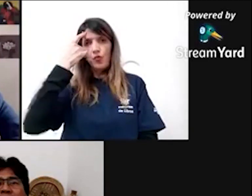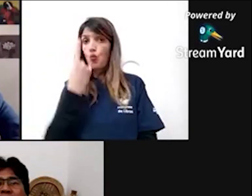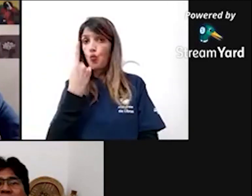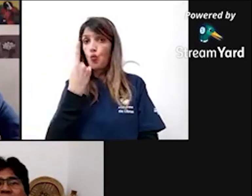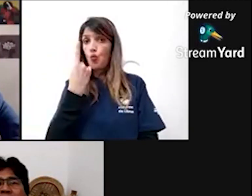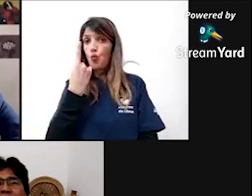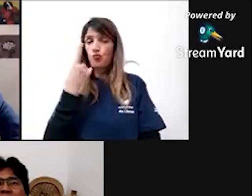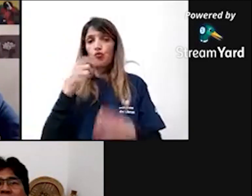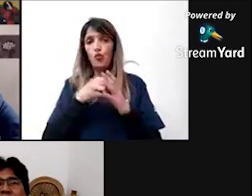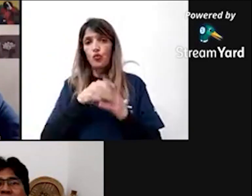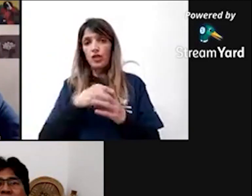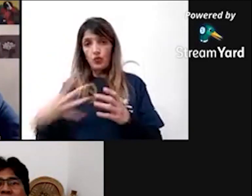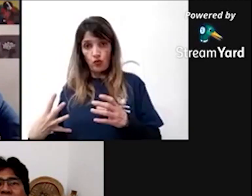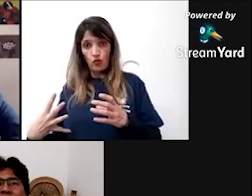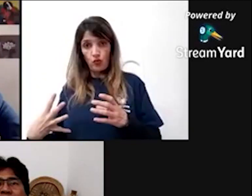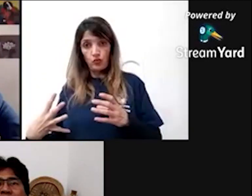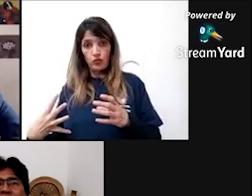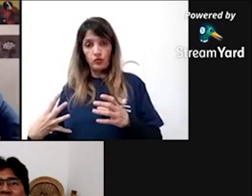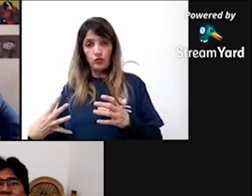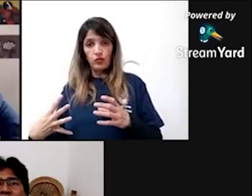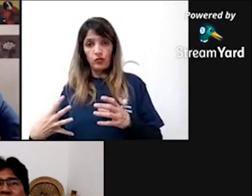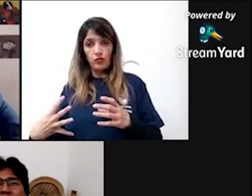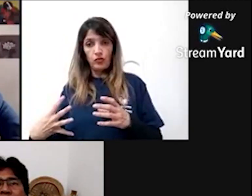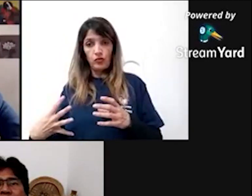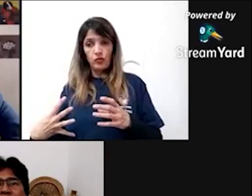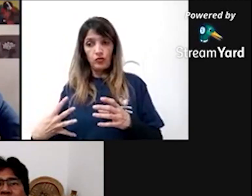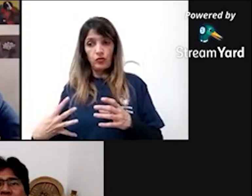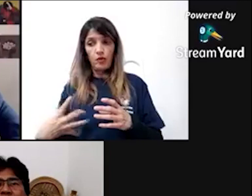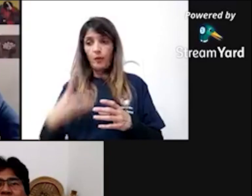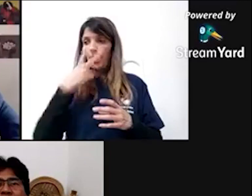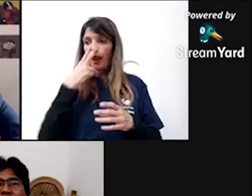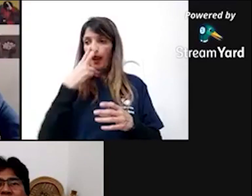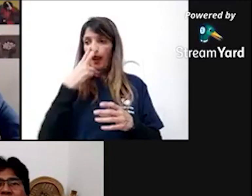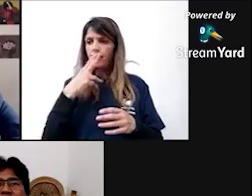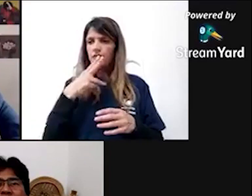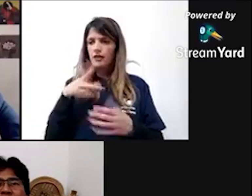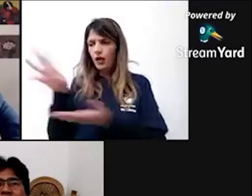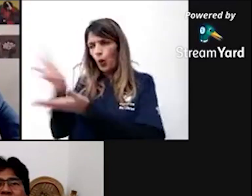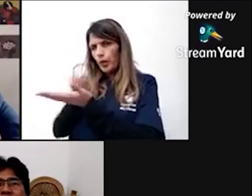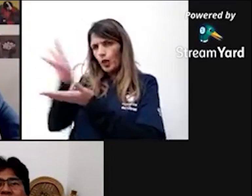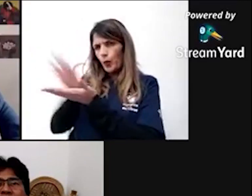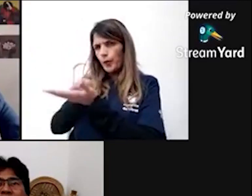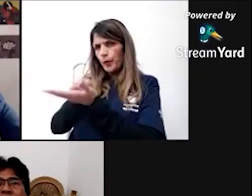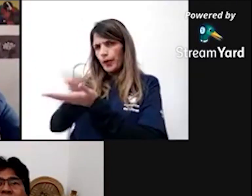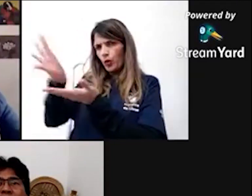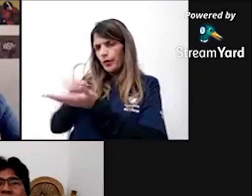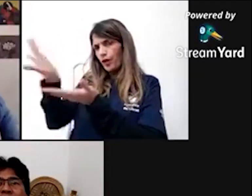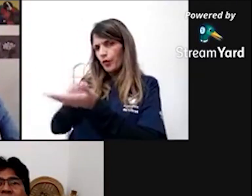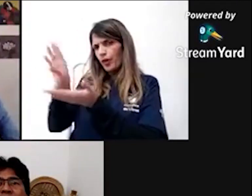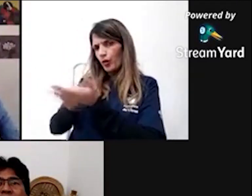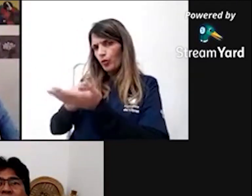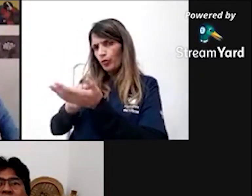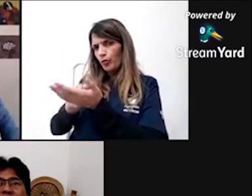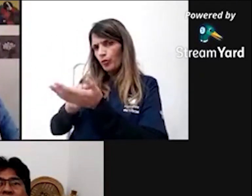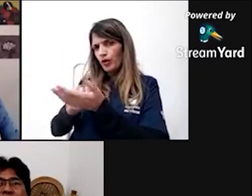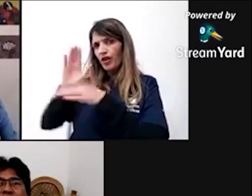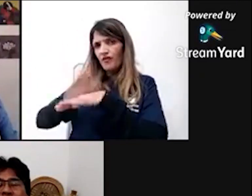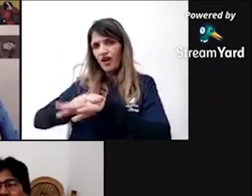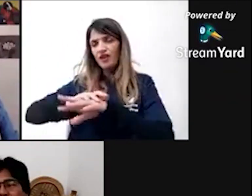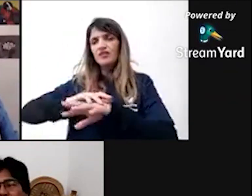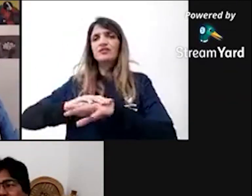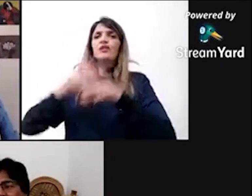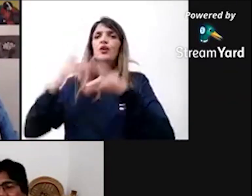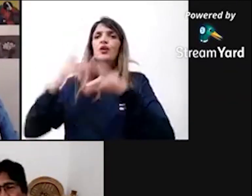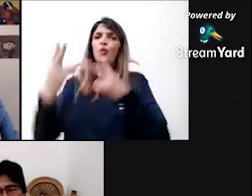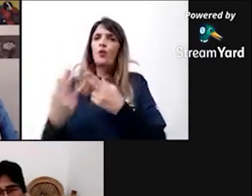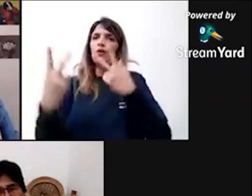gente está correndo o risco de reproduzir a coisa de uma maneira muito fria. E nós temos que pensar em